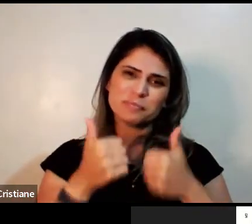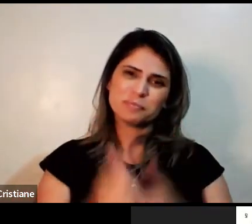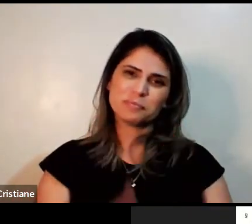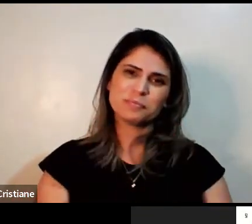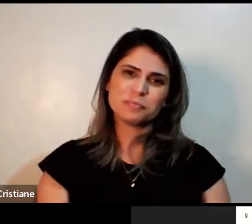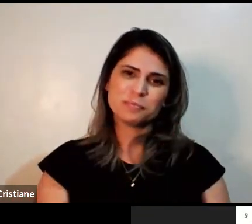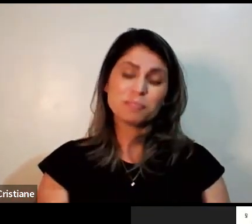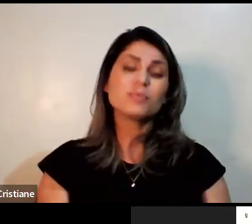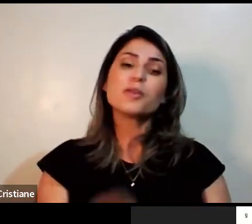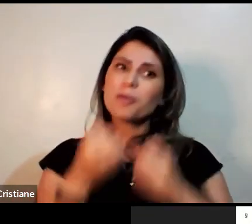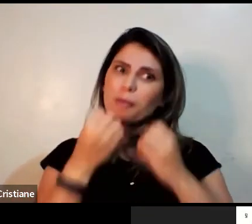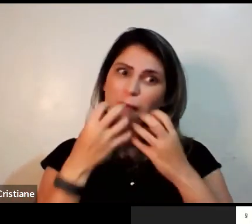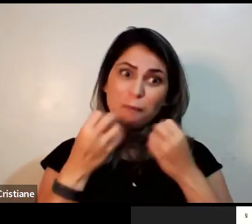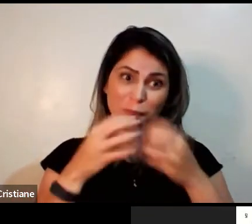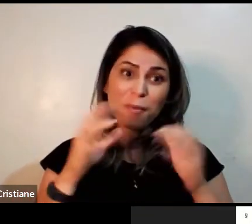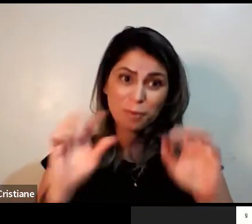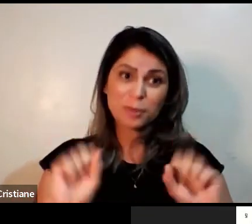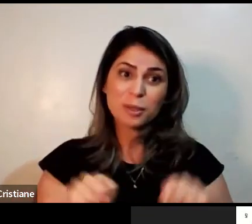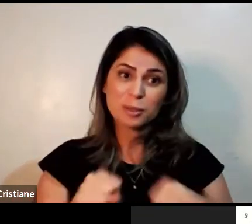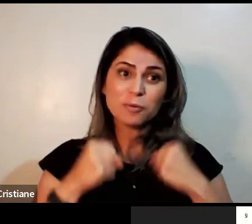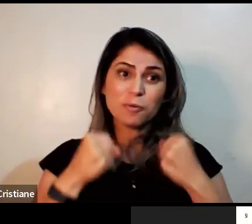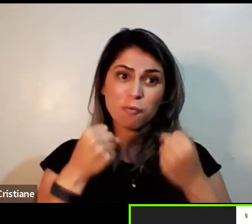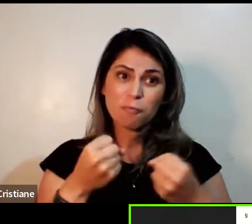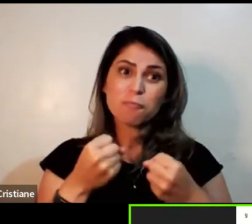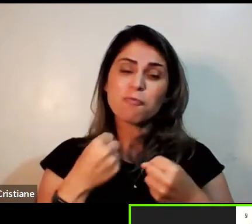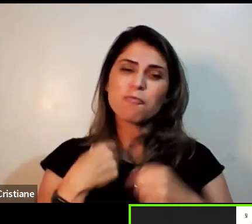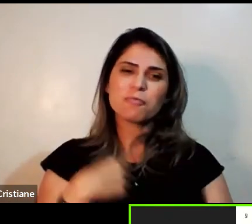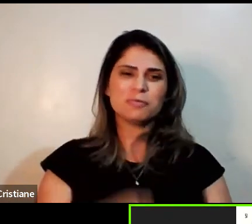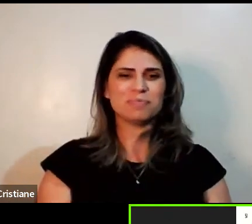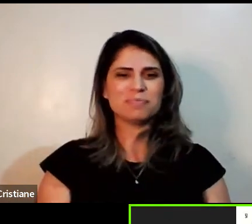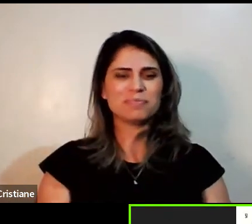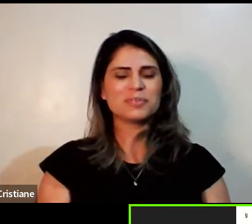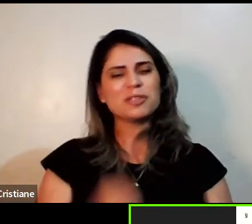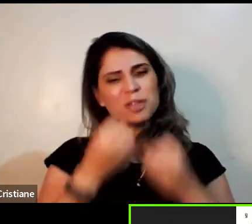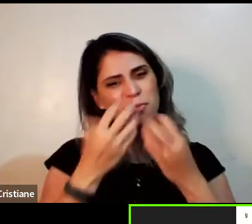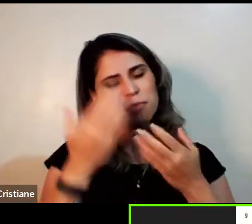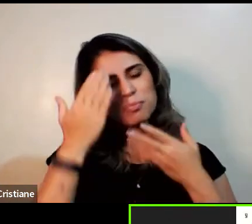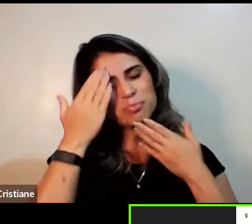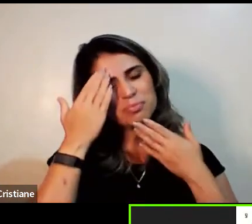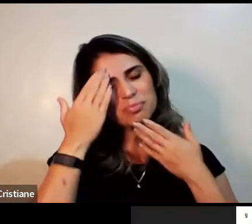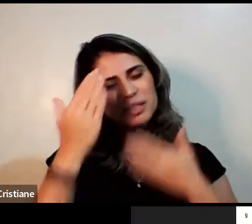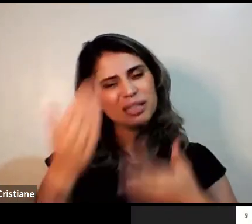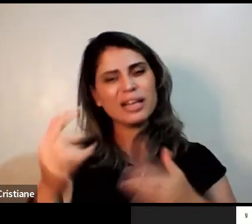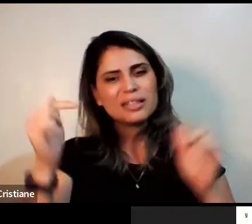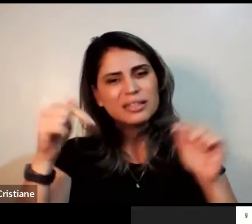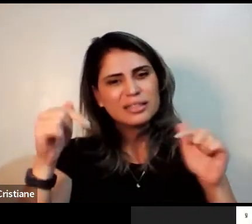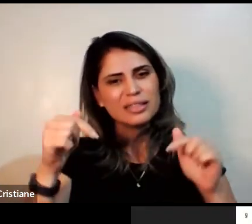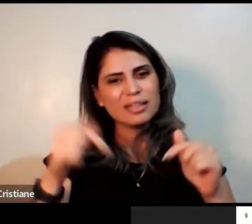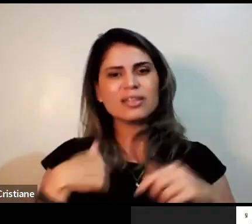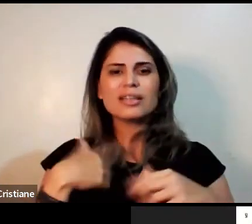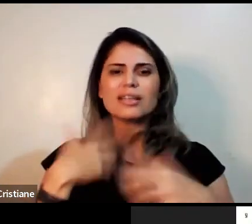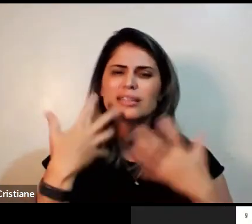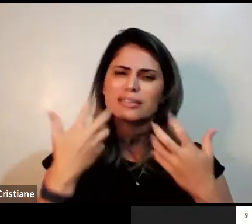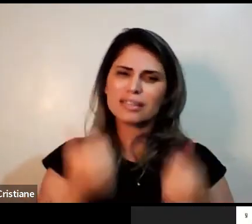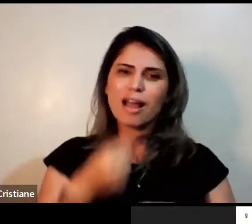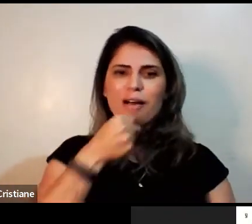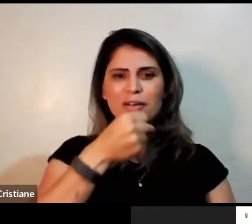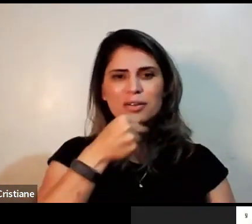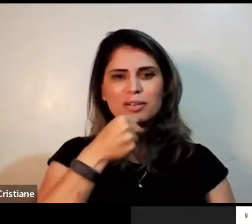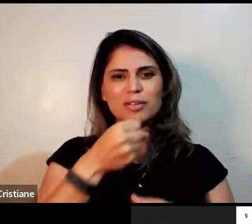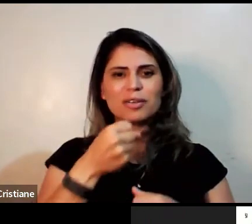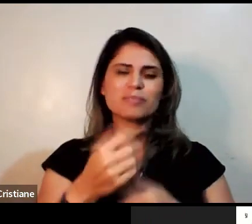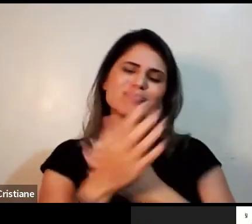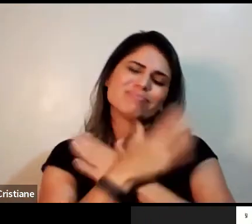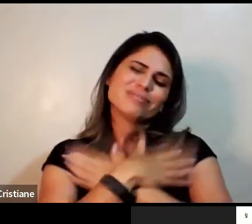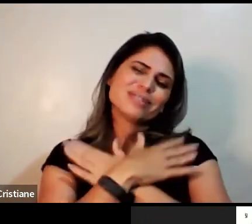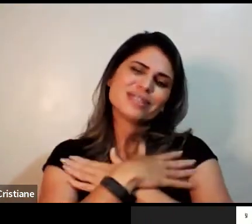bem, ele está ficando mais forte ainda. Lorena, muito obrigado, viu, por você aceitar o convite. Um forte abraço para o seu